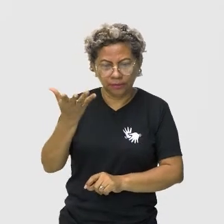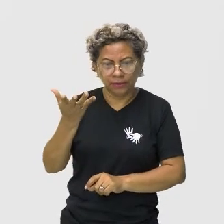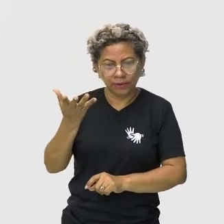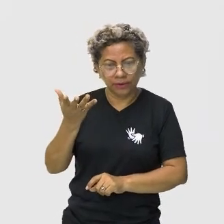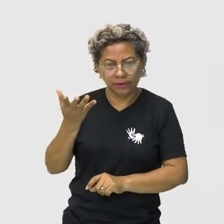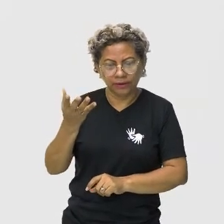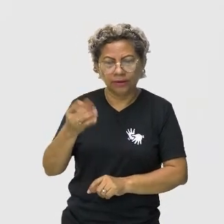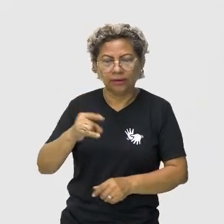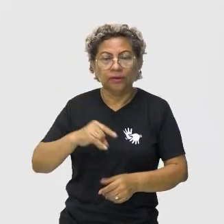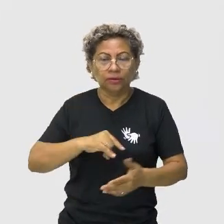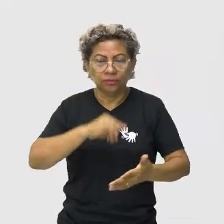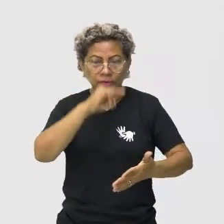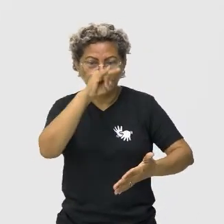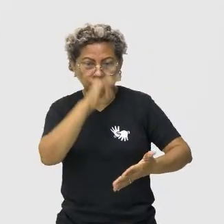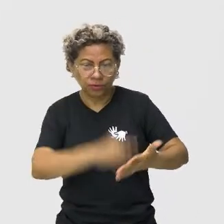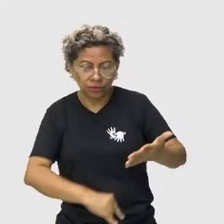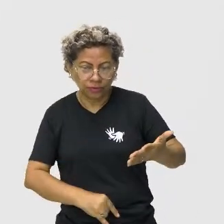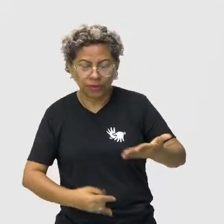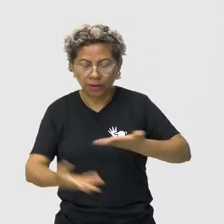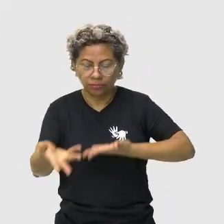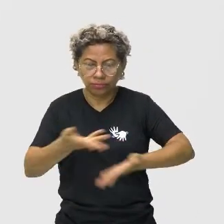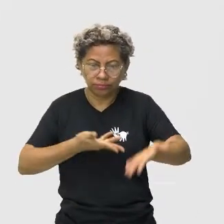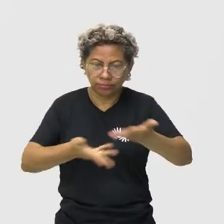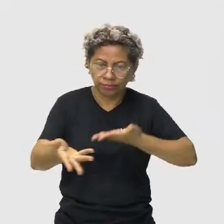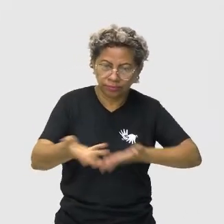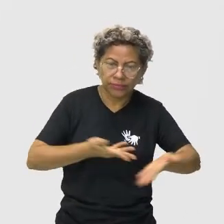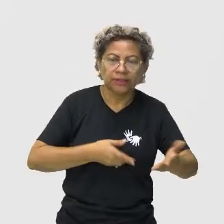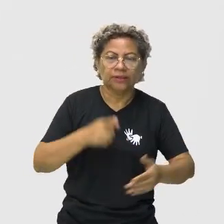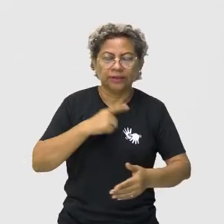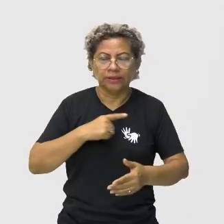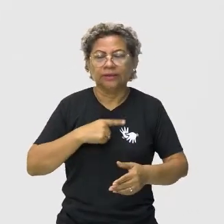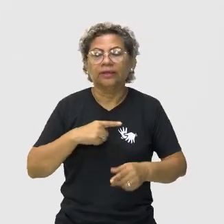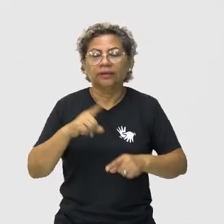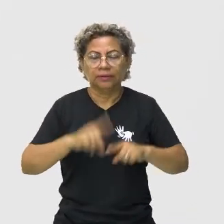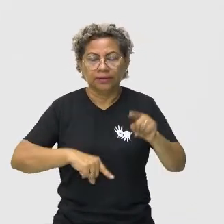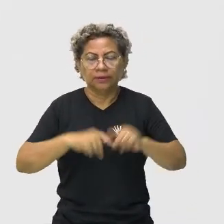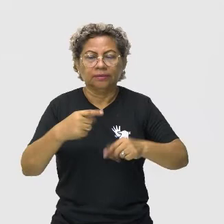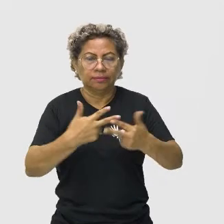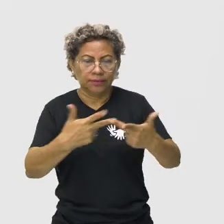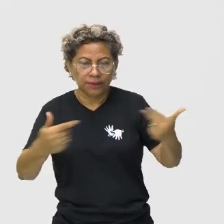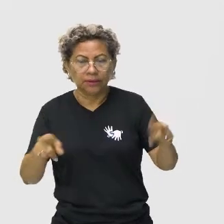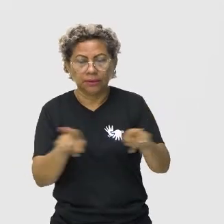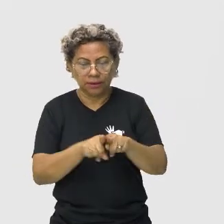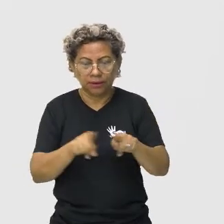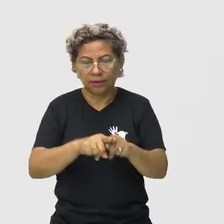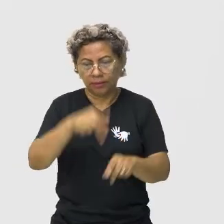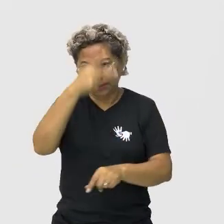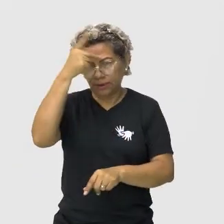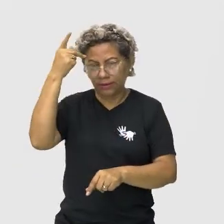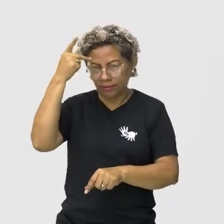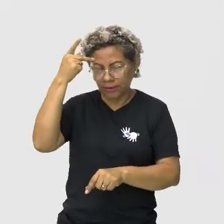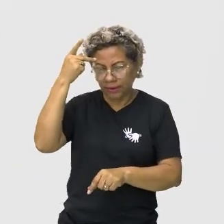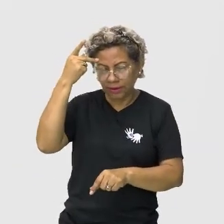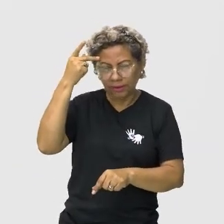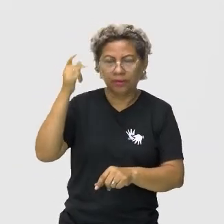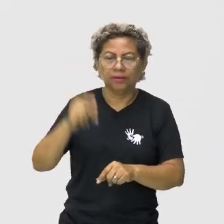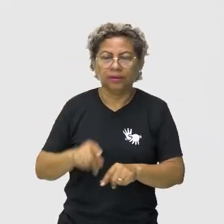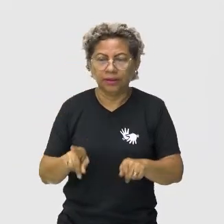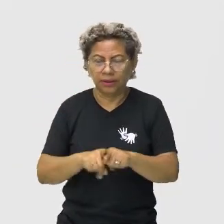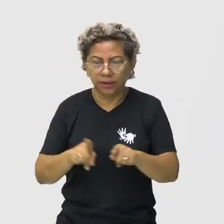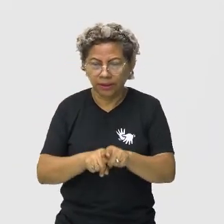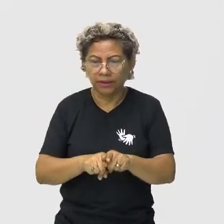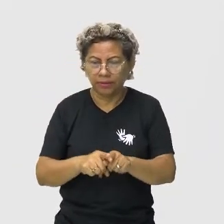permissão para a livre circulação de bens, mercadorias e pessoas, além da adoção de